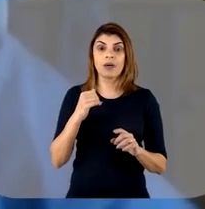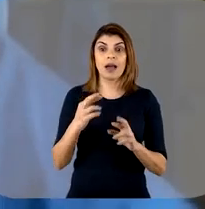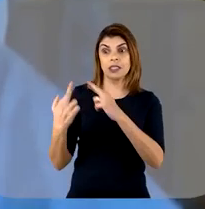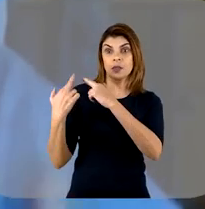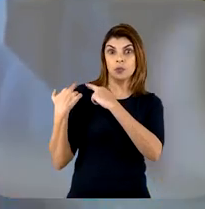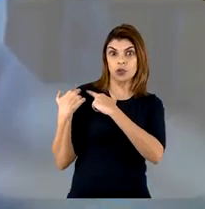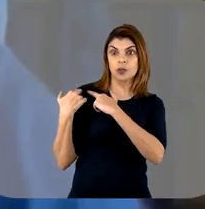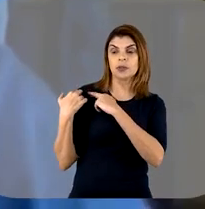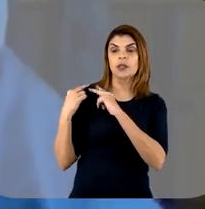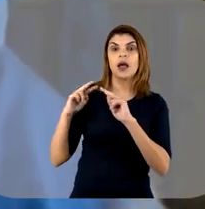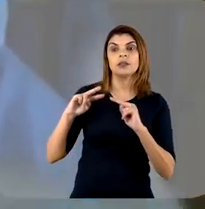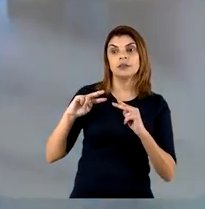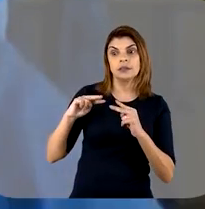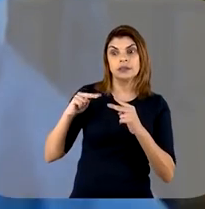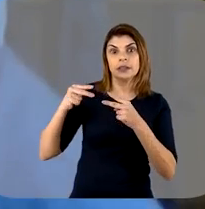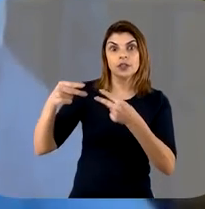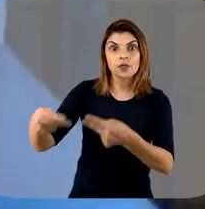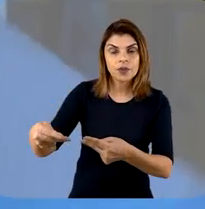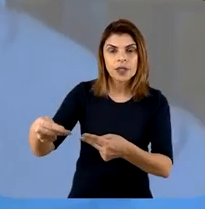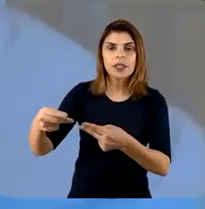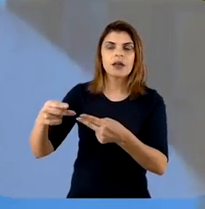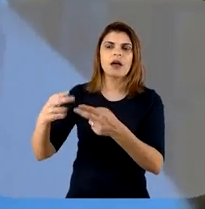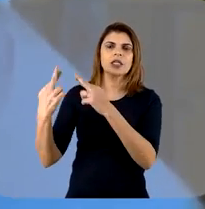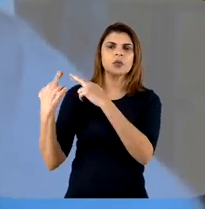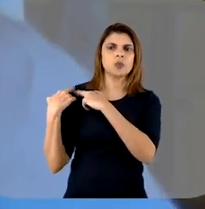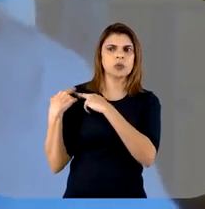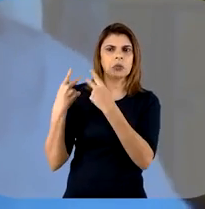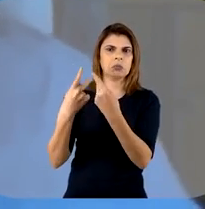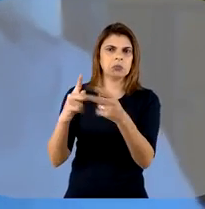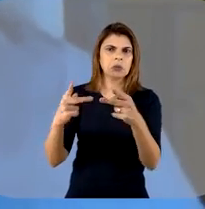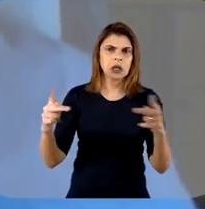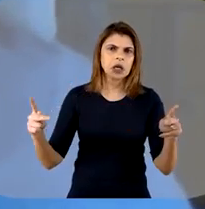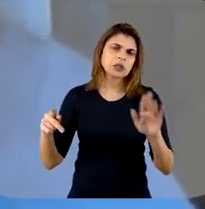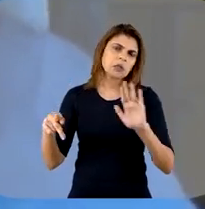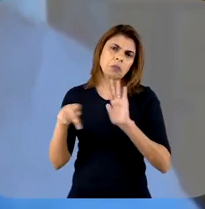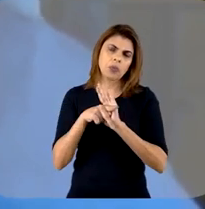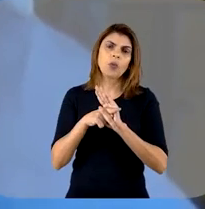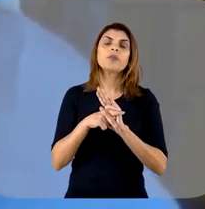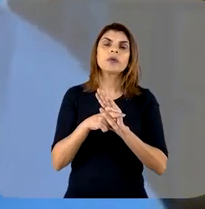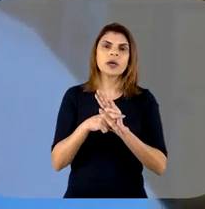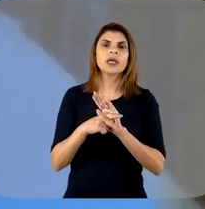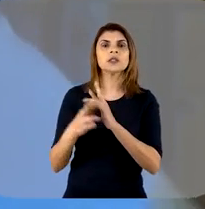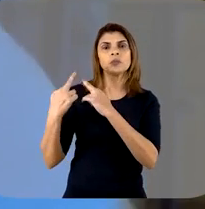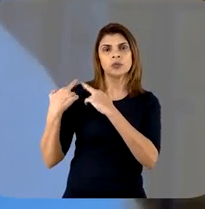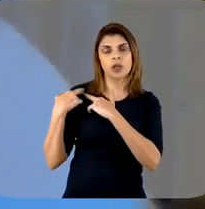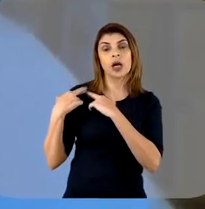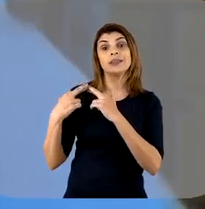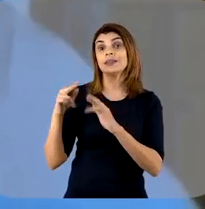transferiria também para os indivíduos uma série de responsabilidades que são